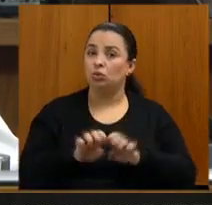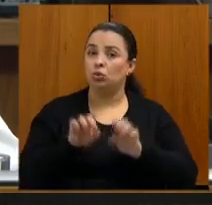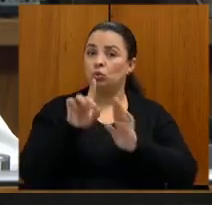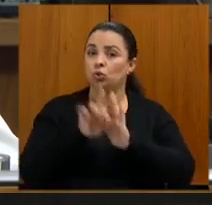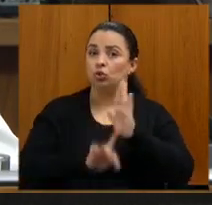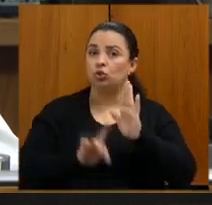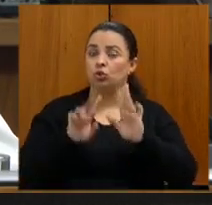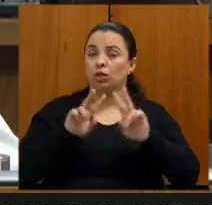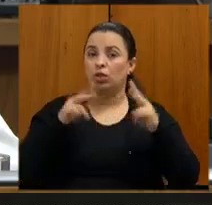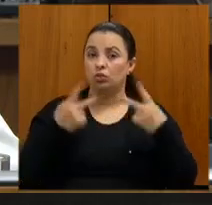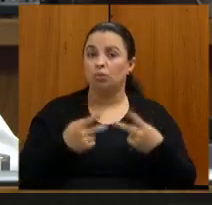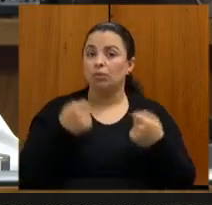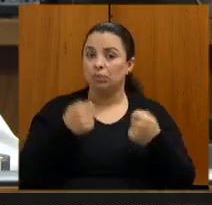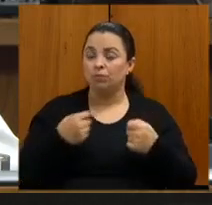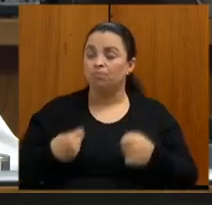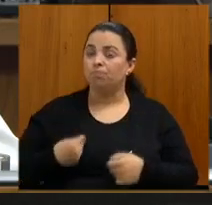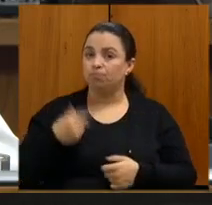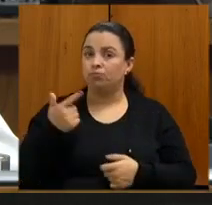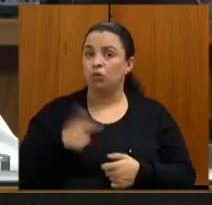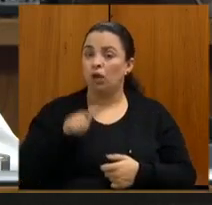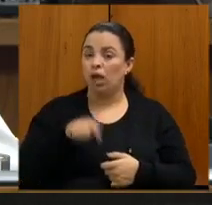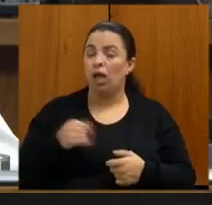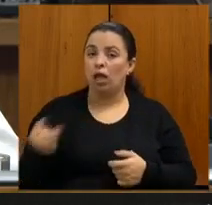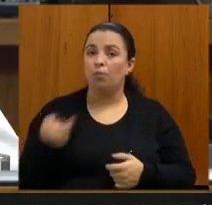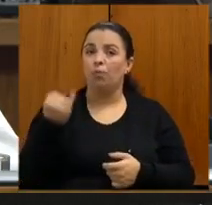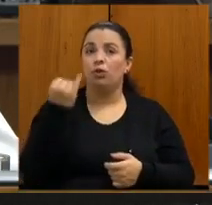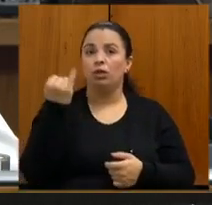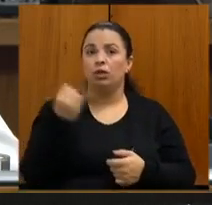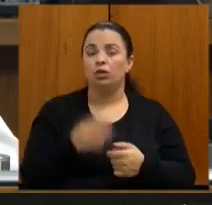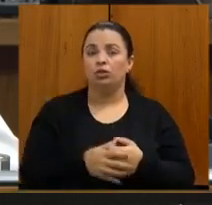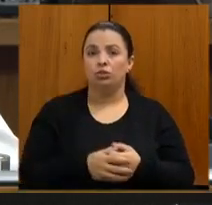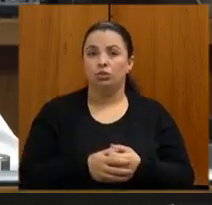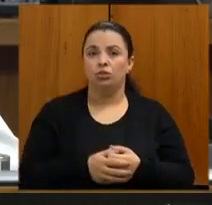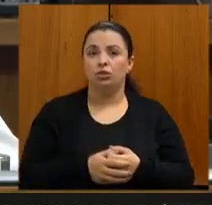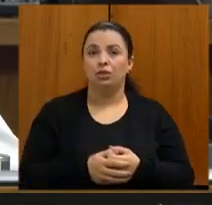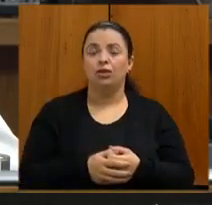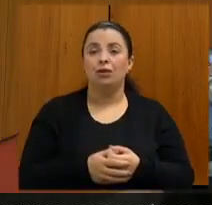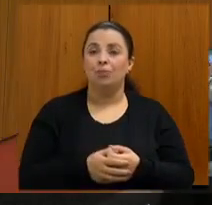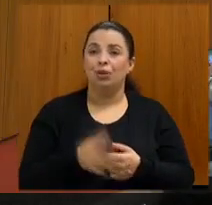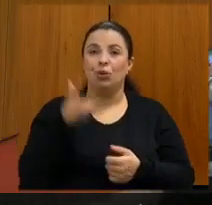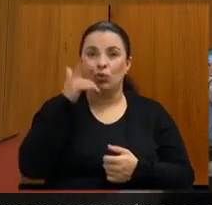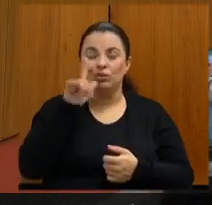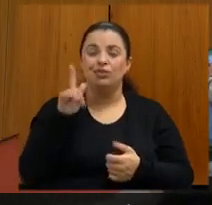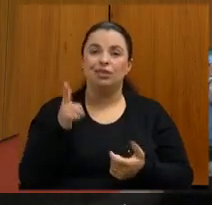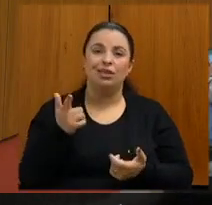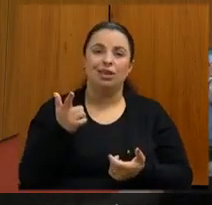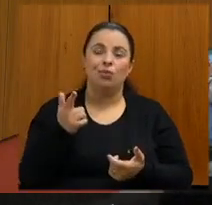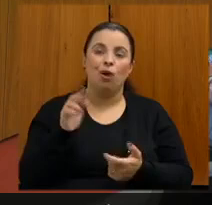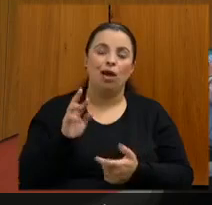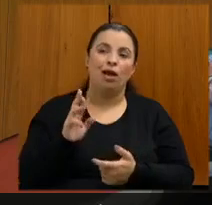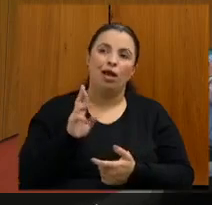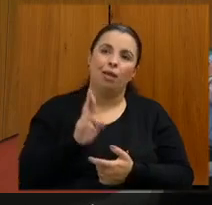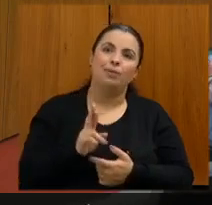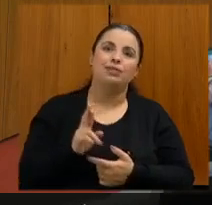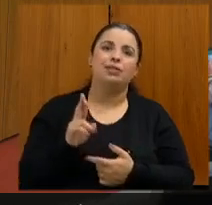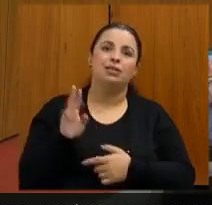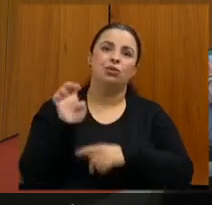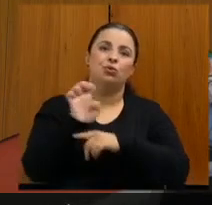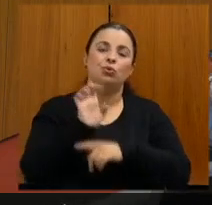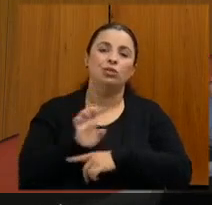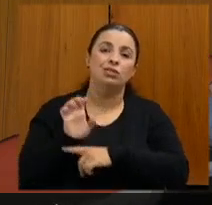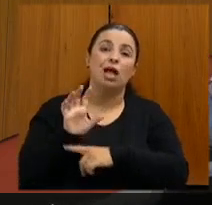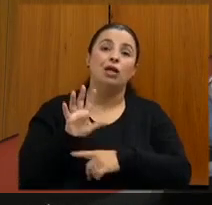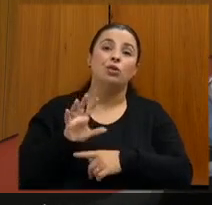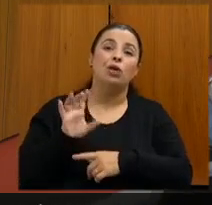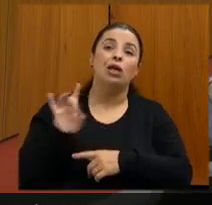diferentes seres humanos que eles são fundamentais né chegar o braço do Estado chegar lá no chegar em cada região de